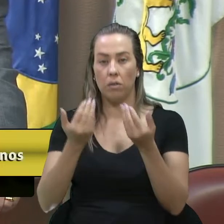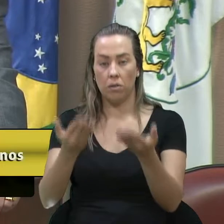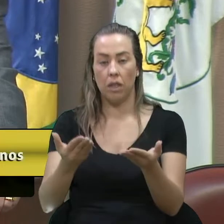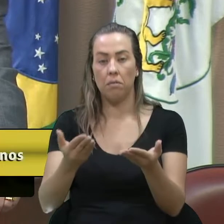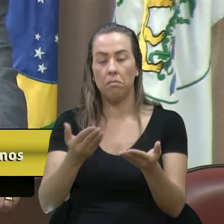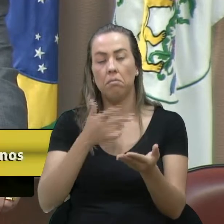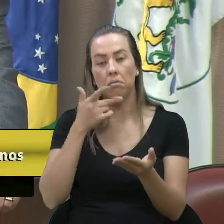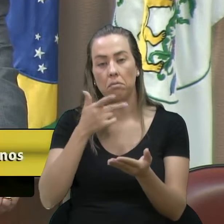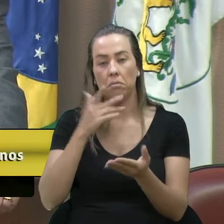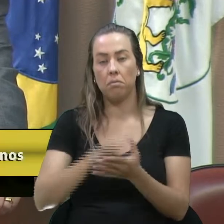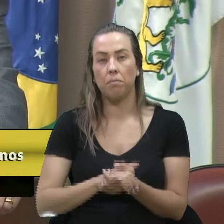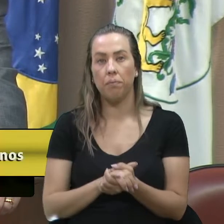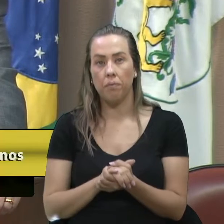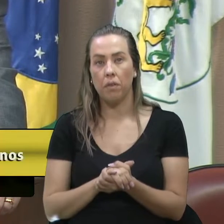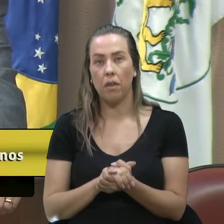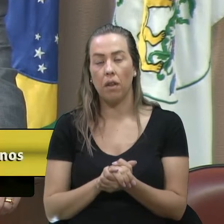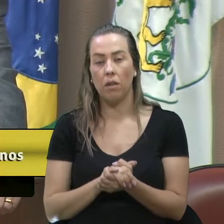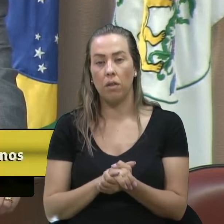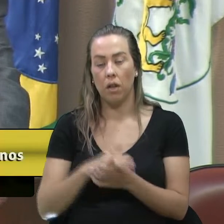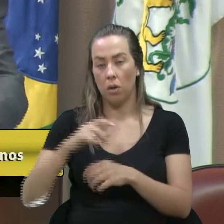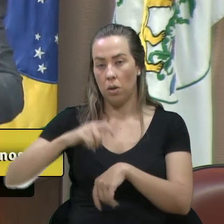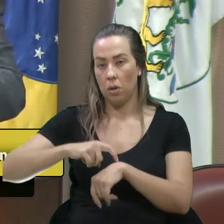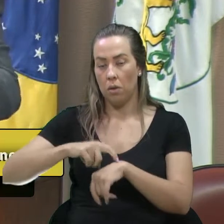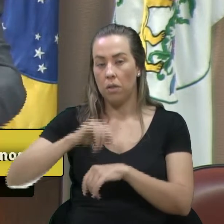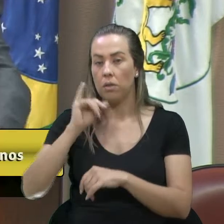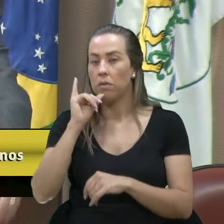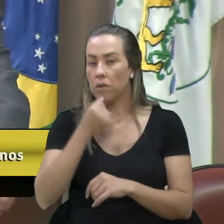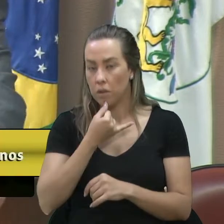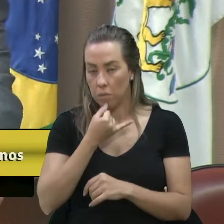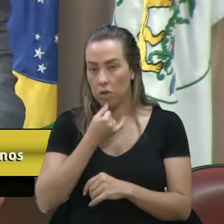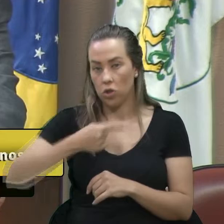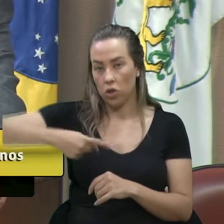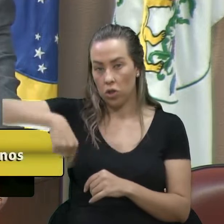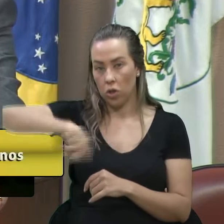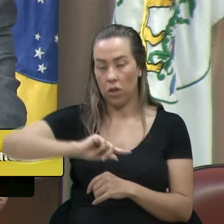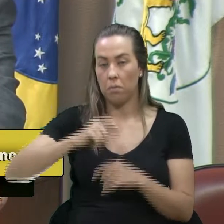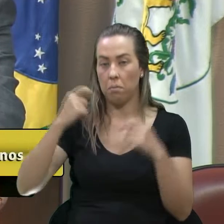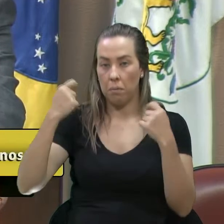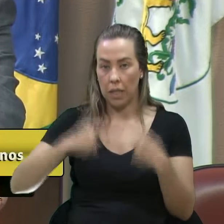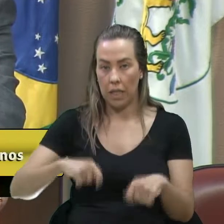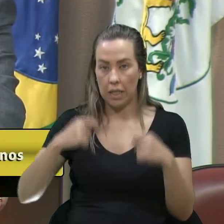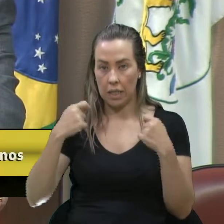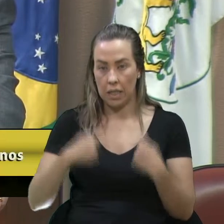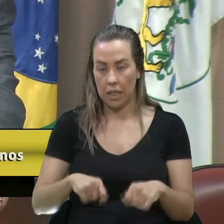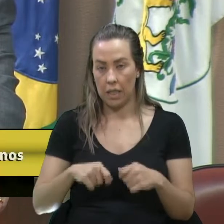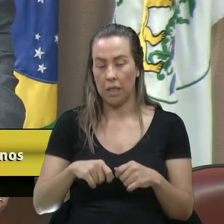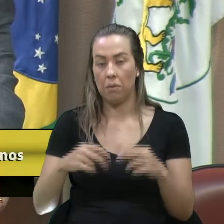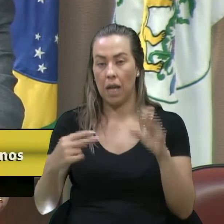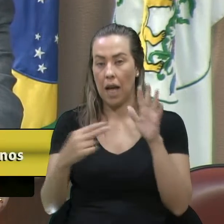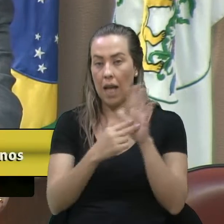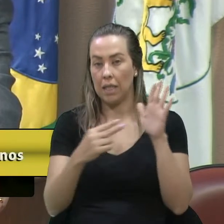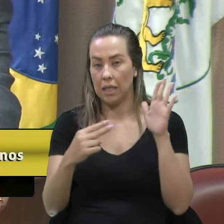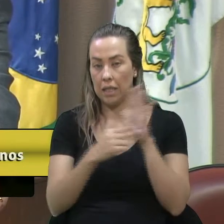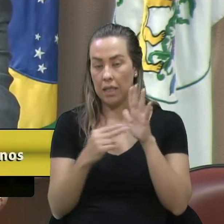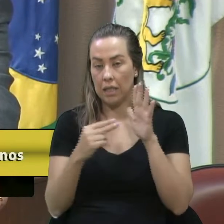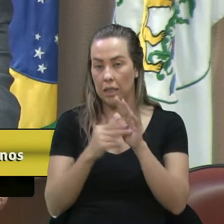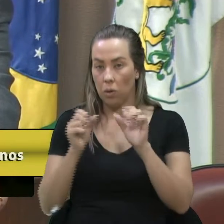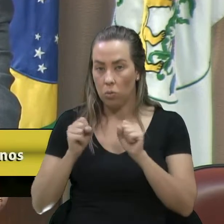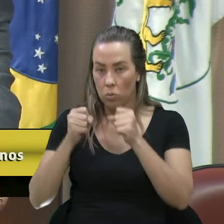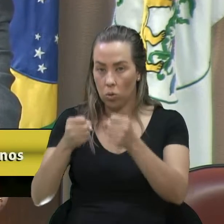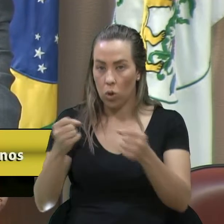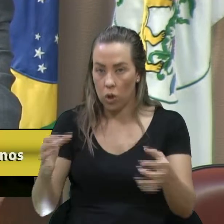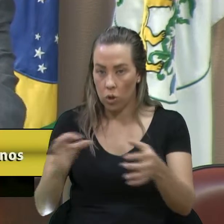parte, e essa é uma situação que, infelizmente, nós precisamos estar alertas e